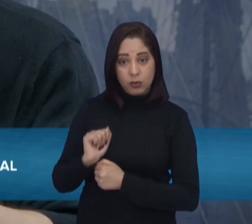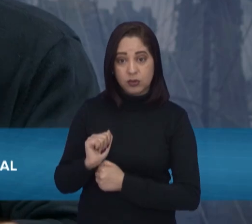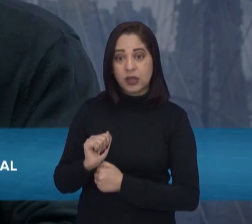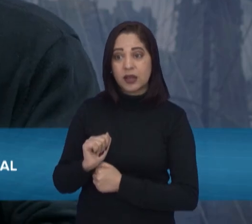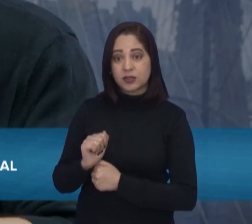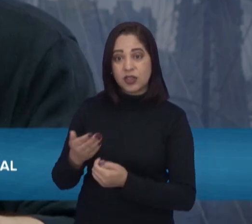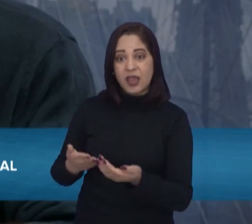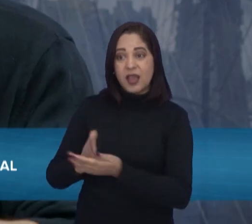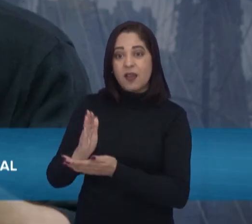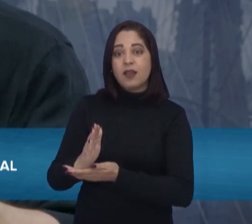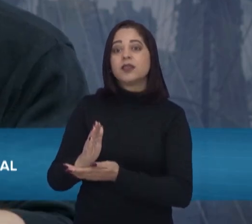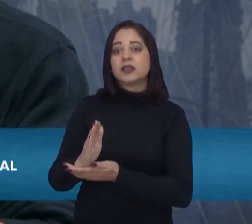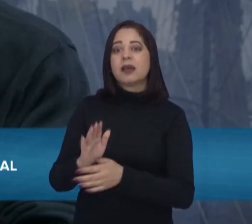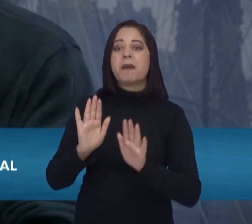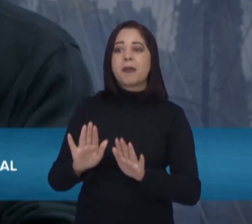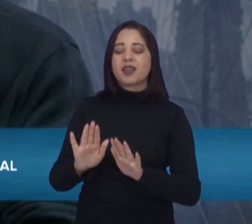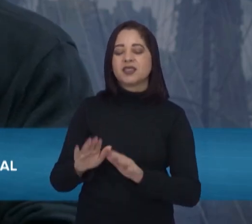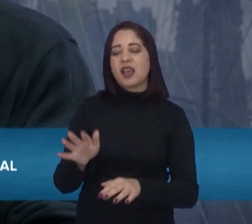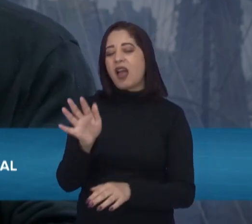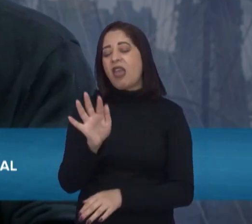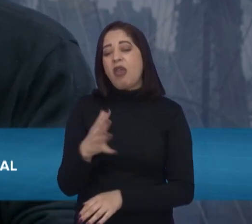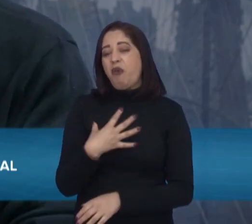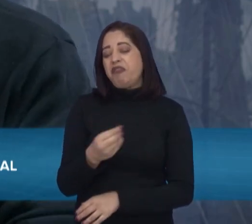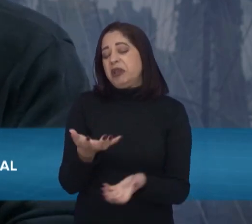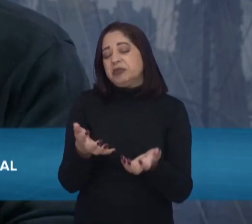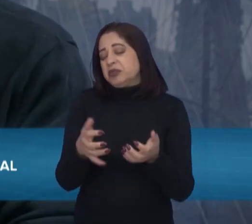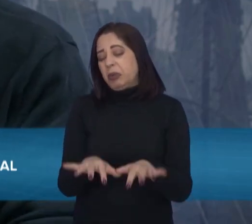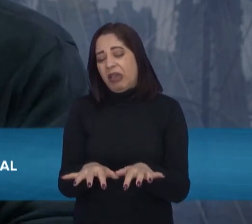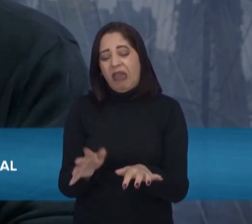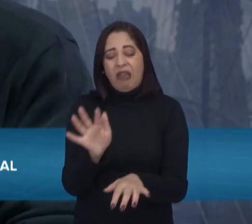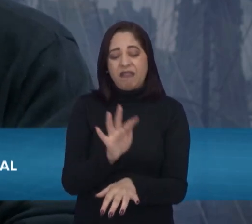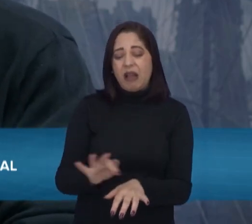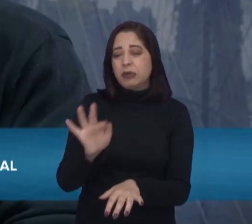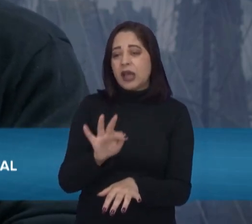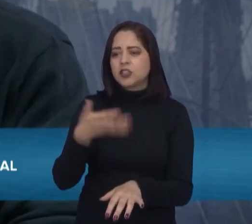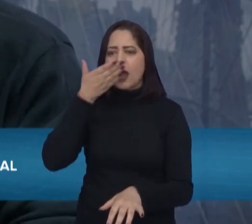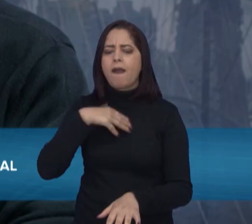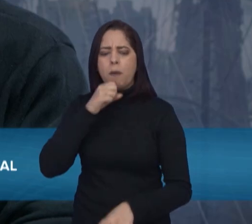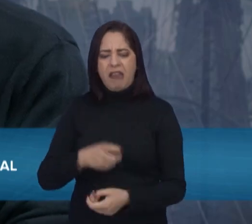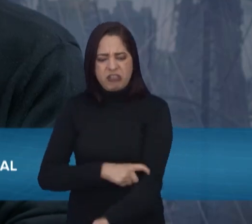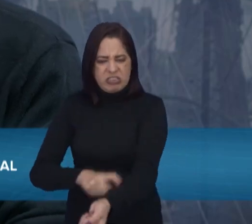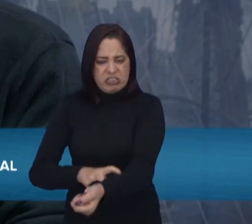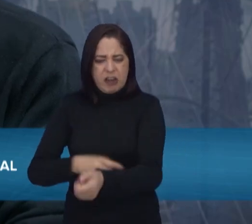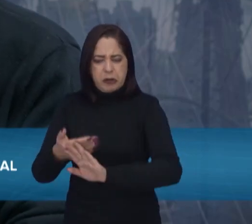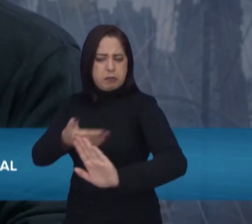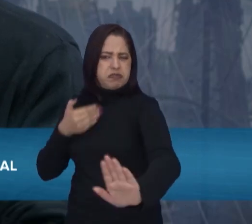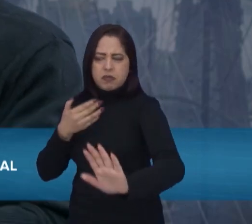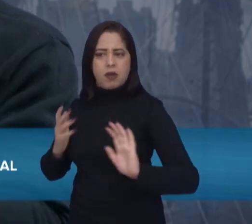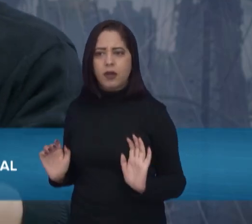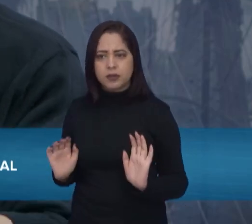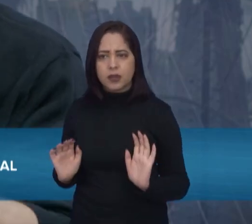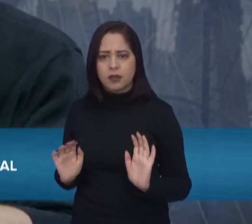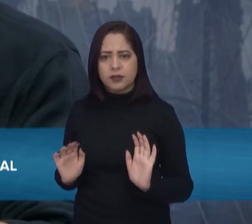desistiu, esse pai ficou extremamente frustrado e a relação dos dois se quebrou. Então, pais que sonham que o filho seja médico, que queria ser médico, não pôde ser, um advogado, ou